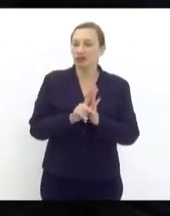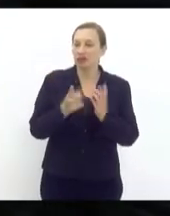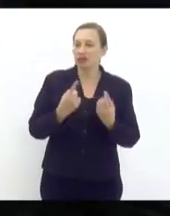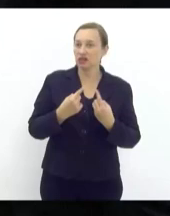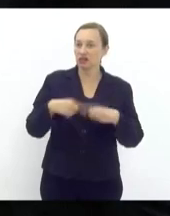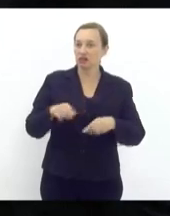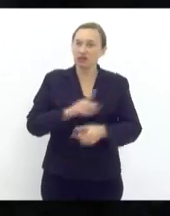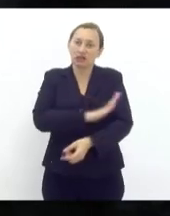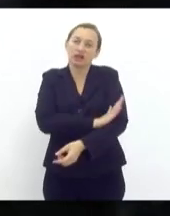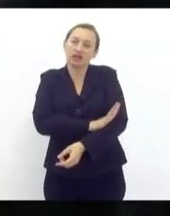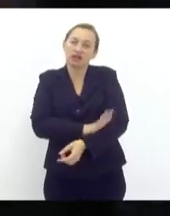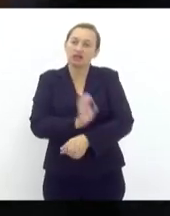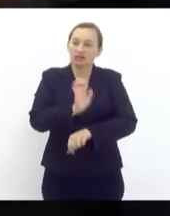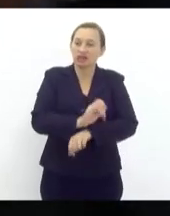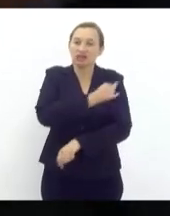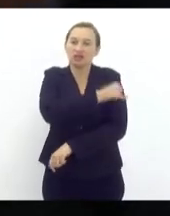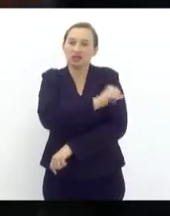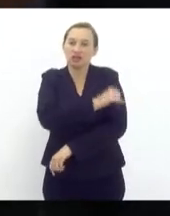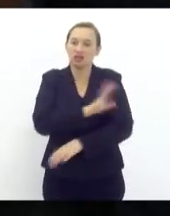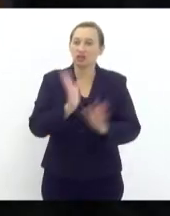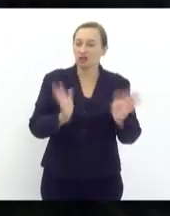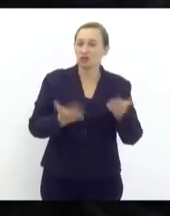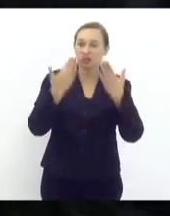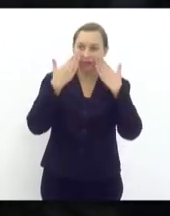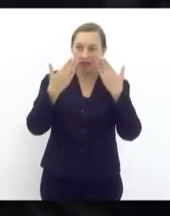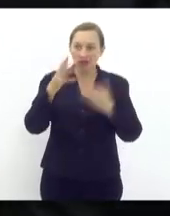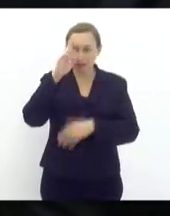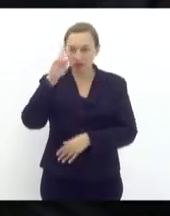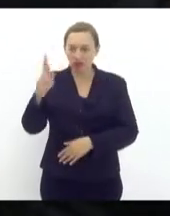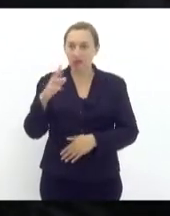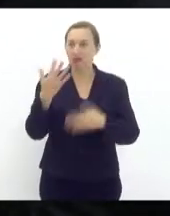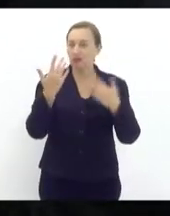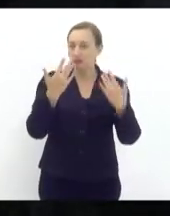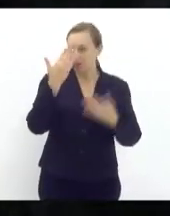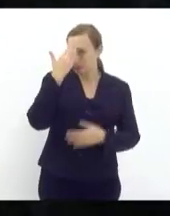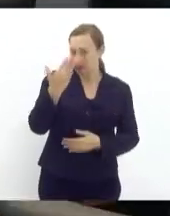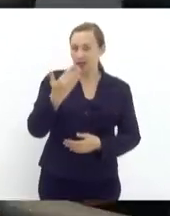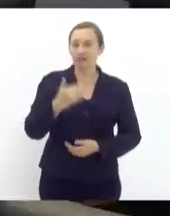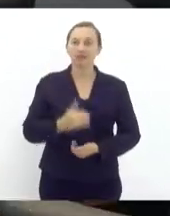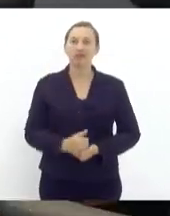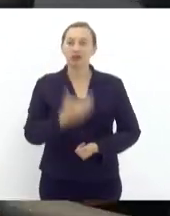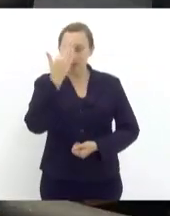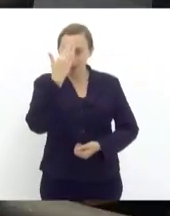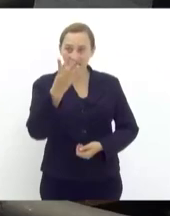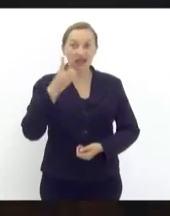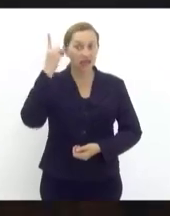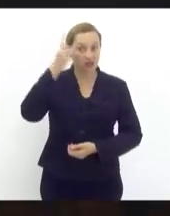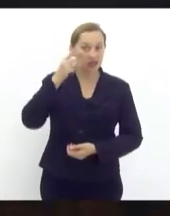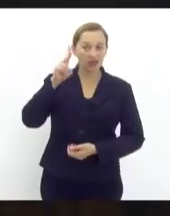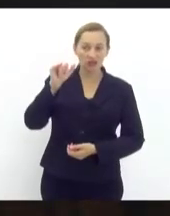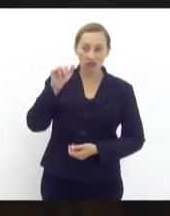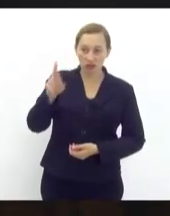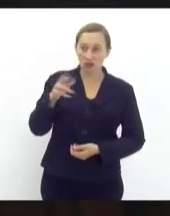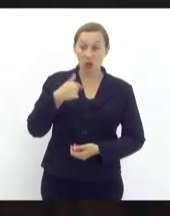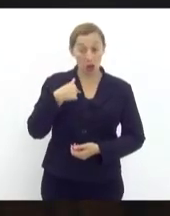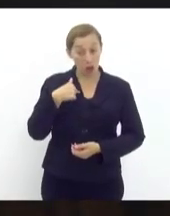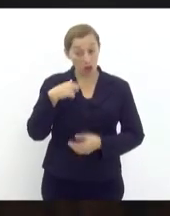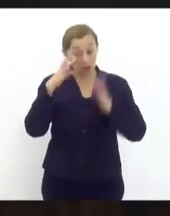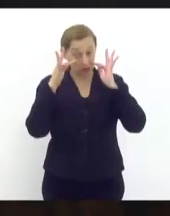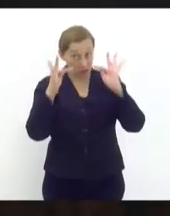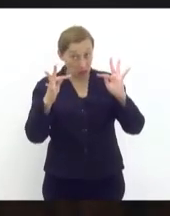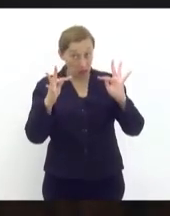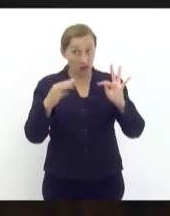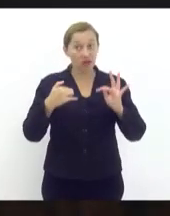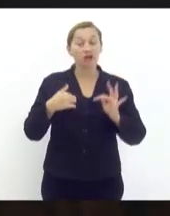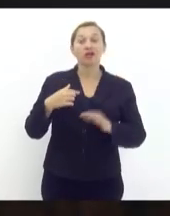enfrentamento ao racismo no estado do Rio de Janeiro hoje apresentar por vossa excelência Obrigado Deputado Vitor Júnior eu sou testemunha porque o